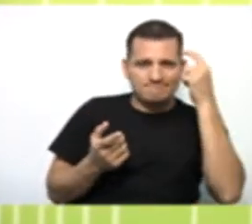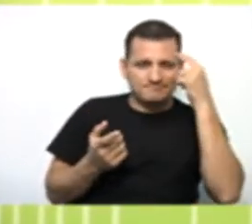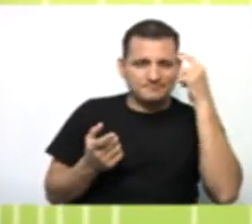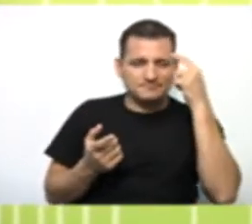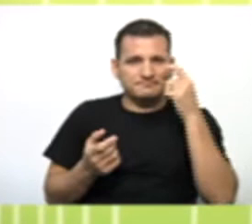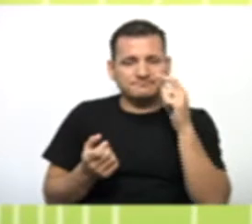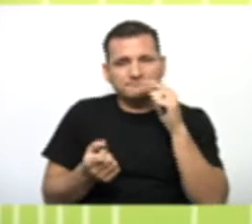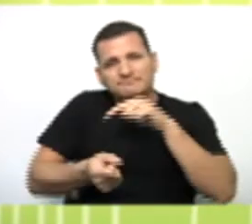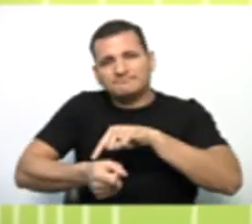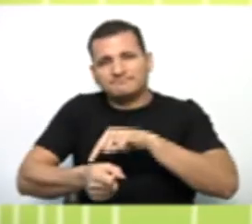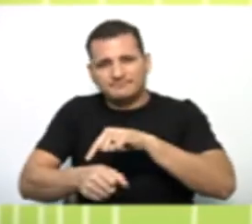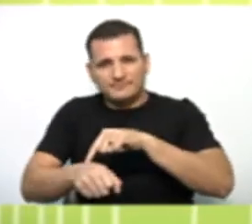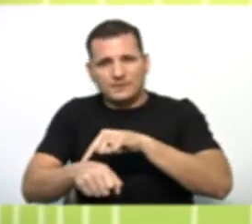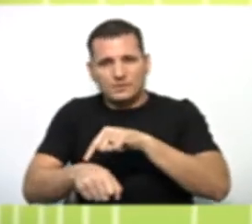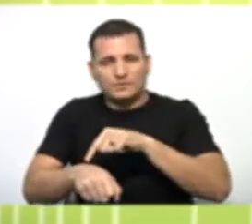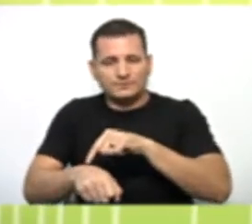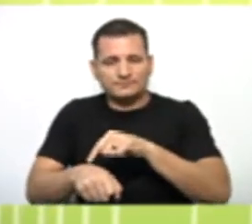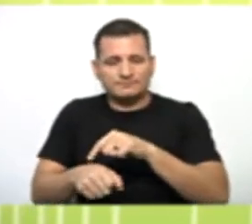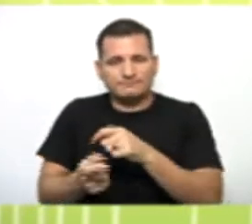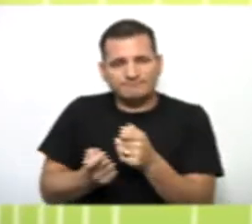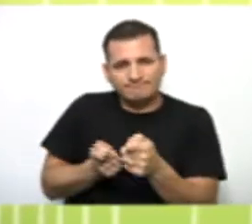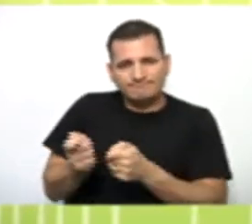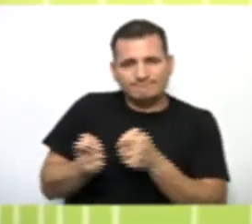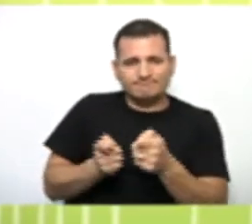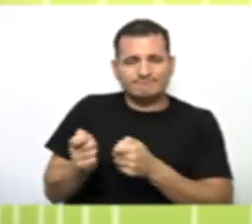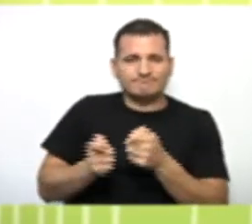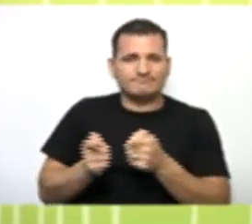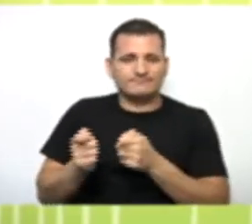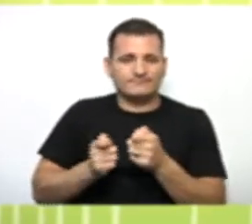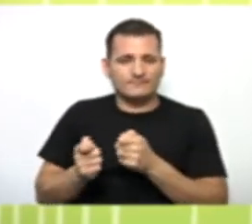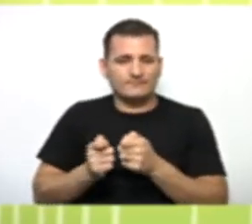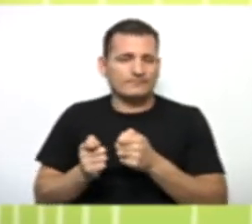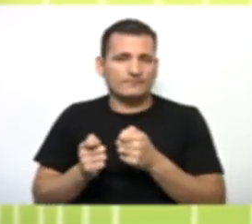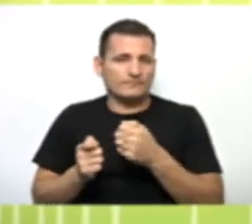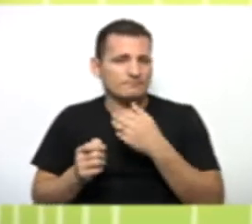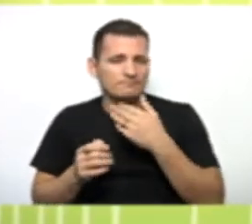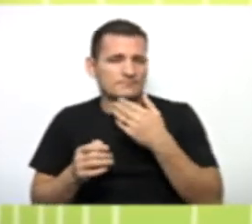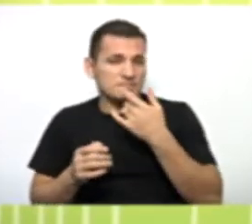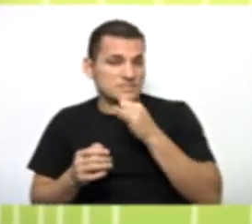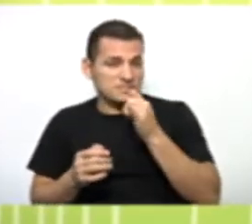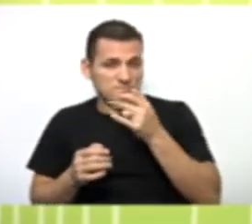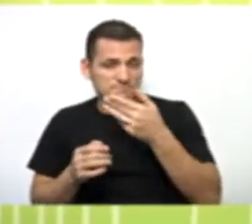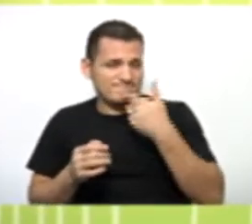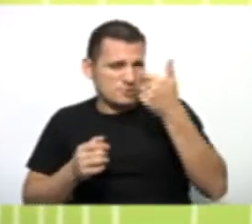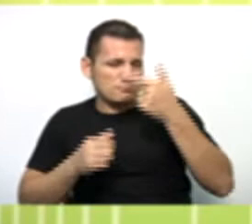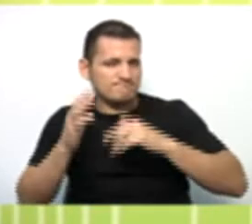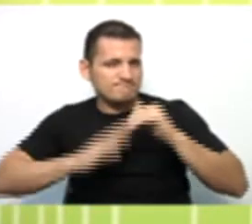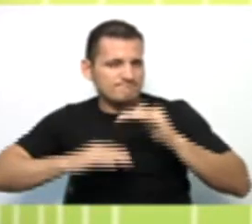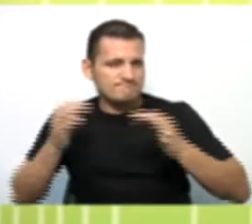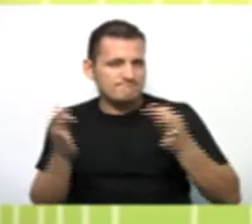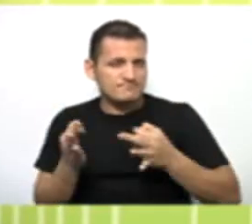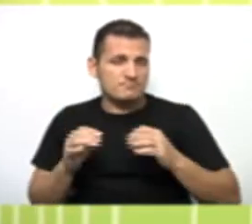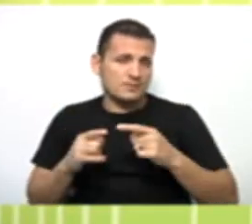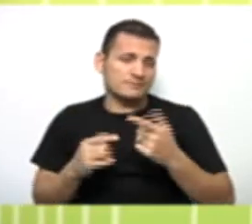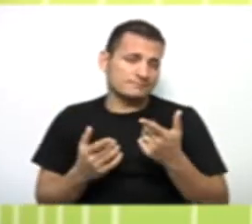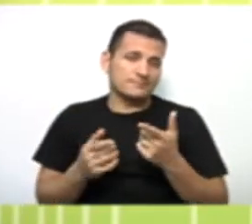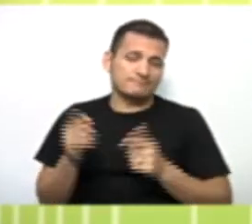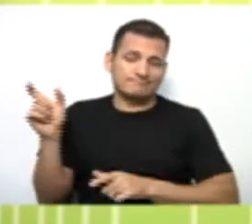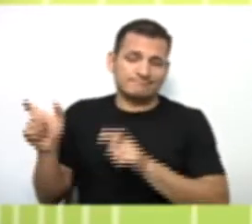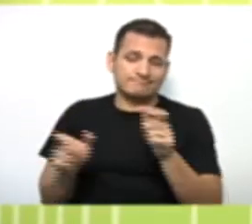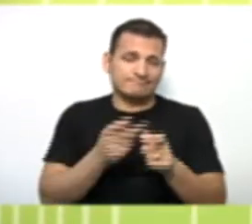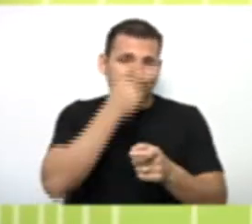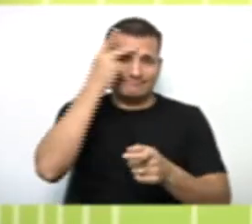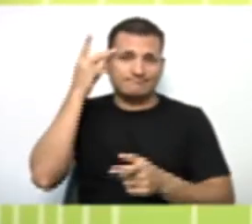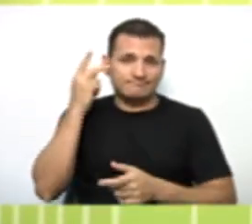na hora, não é? Controlar isso na hora, por melhor negociador que você seja. Estamos lidando com pessoas.